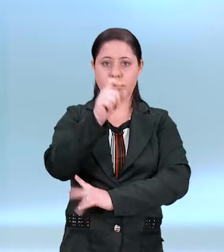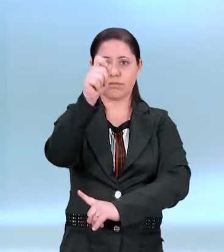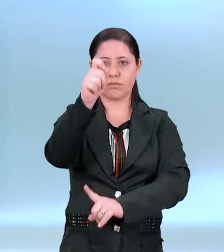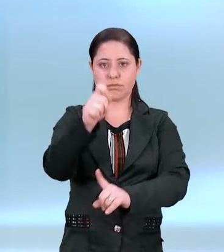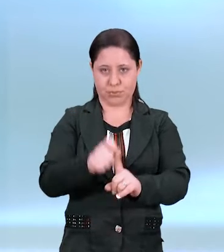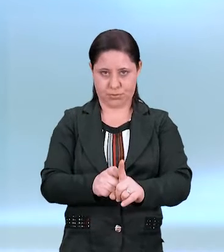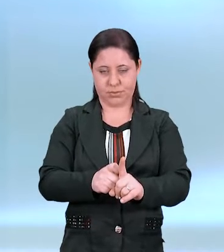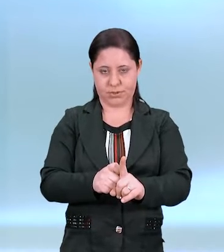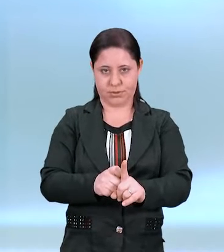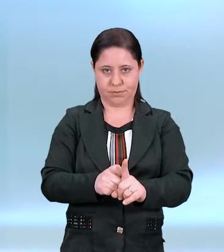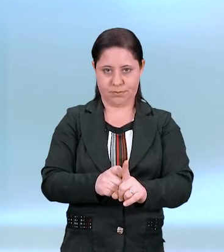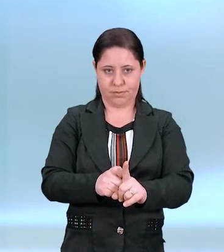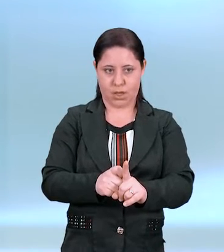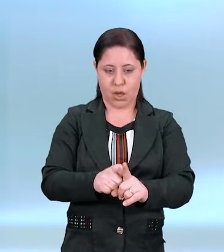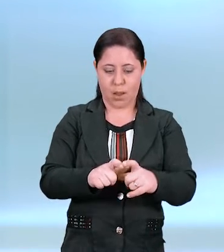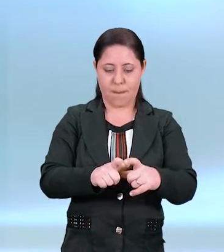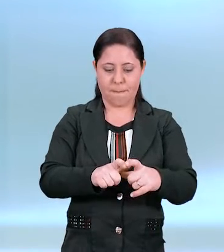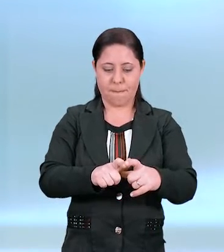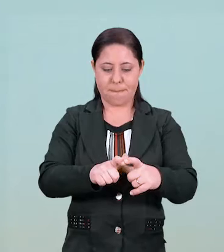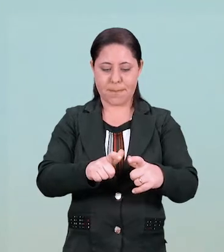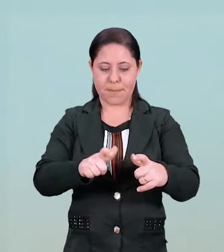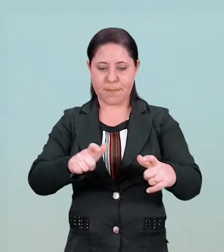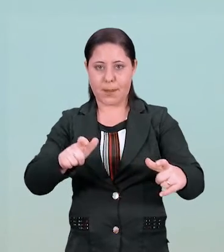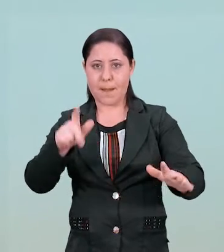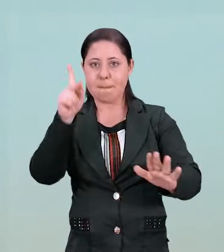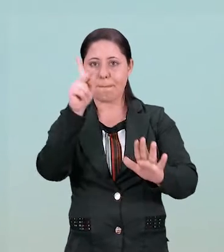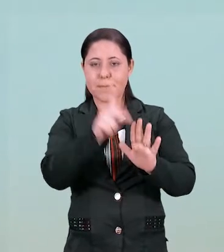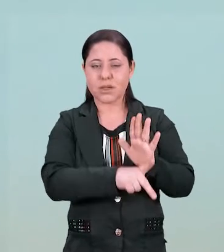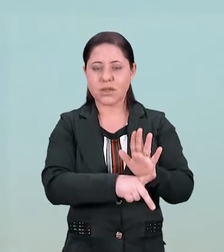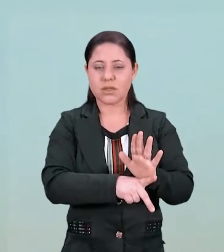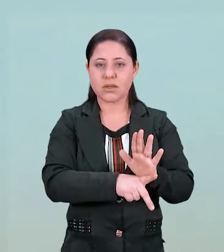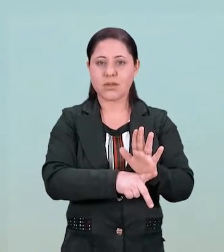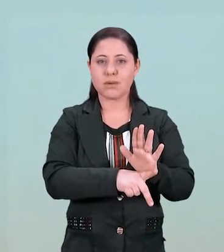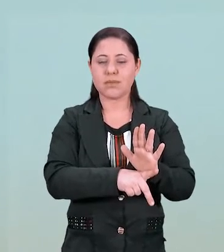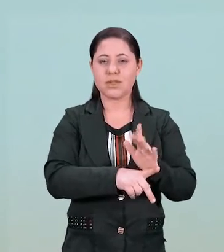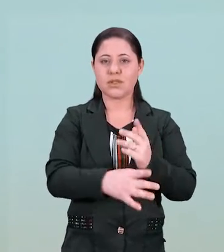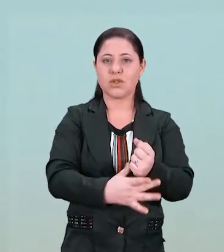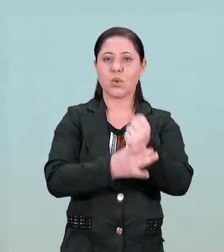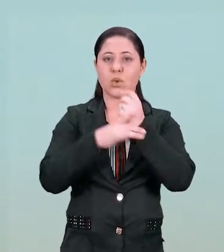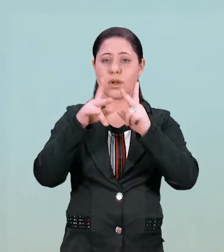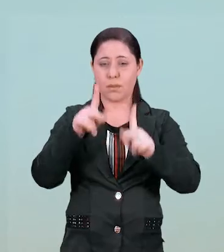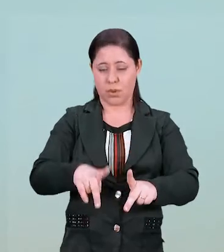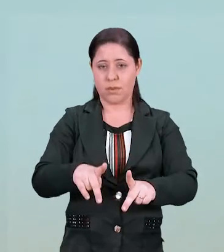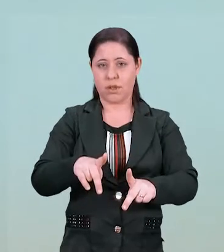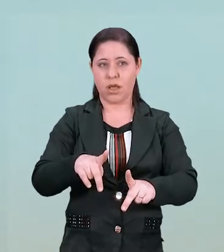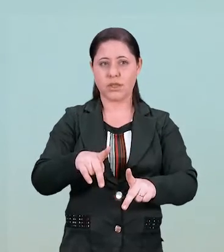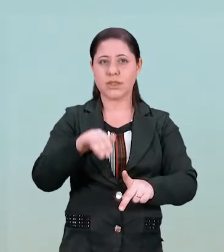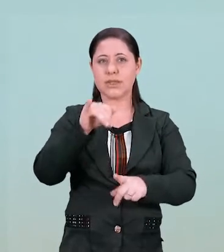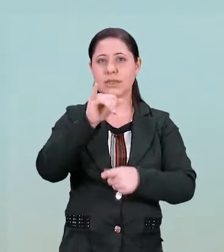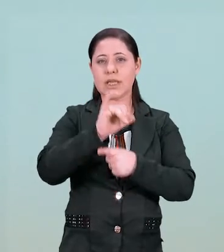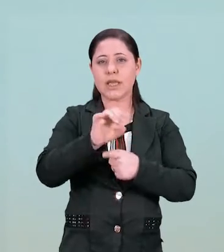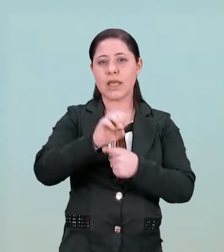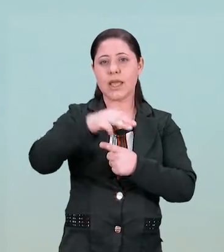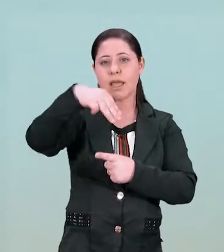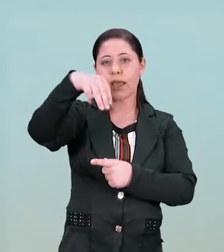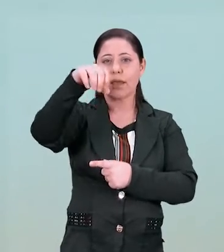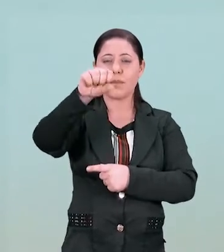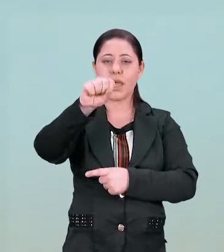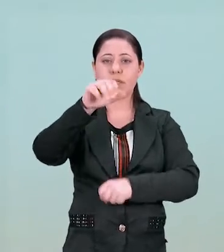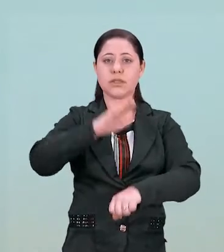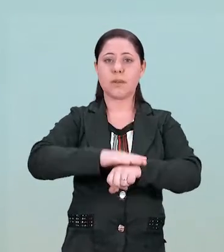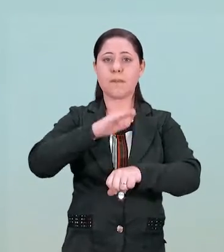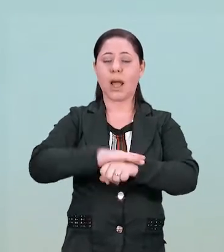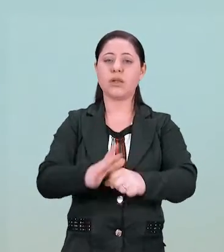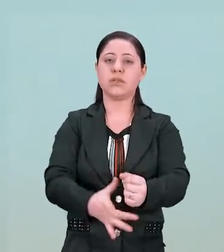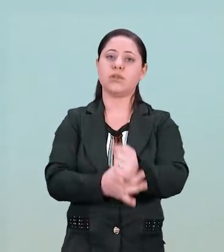maior programa de segurança pública da história do Mato Grosso do Sul, o MS Mais Seguro, que executamos junto